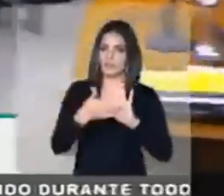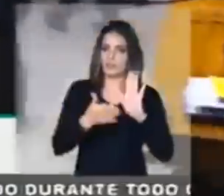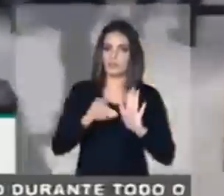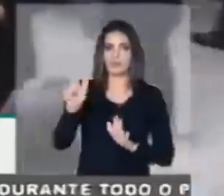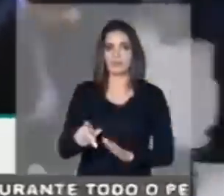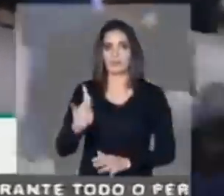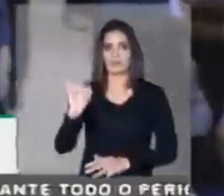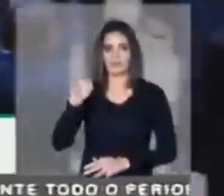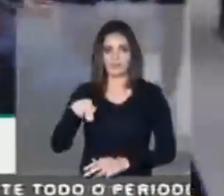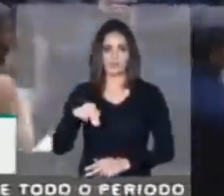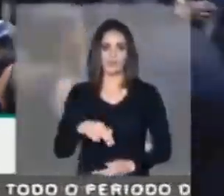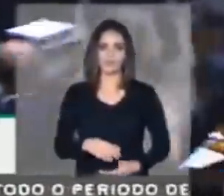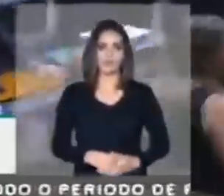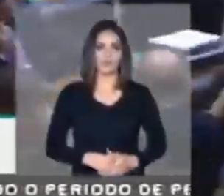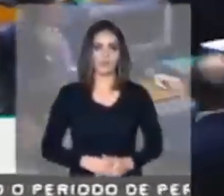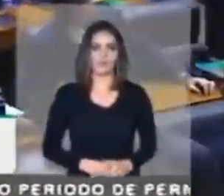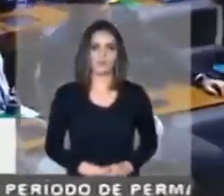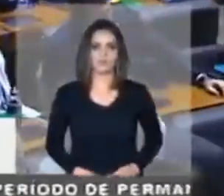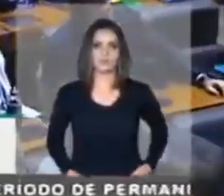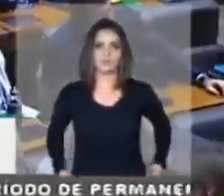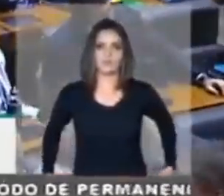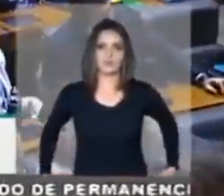Deputado Kim Kataguiri.